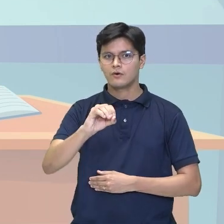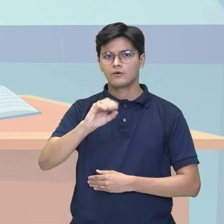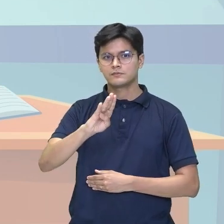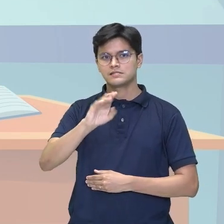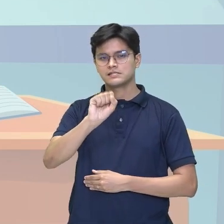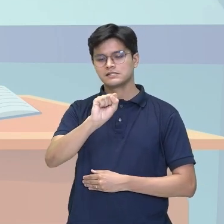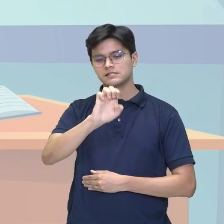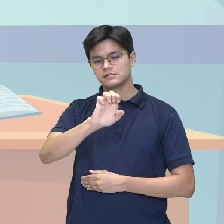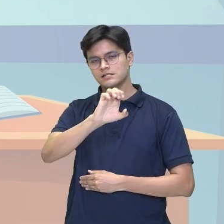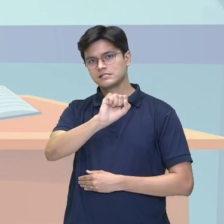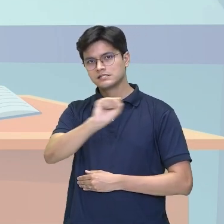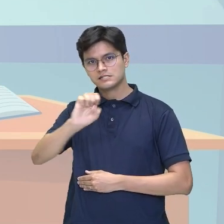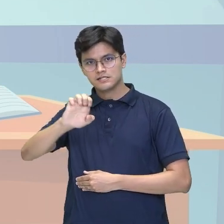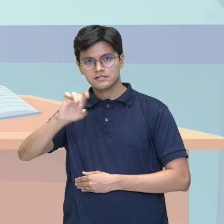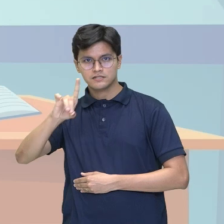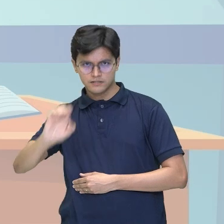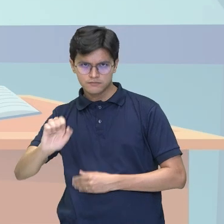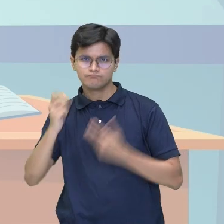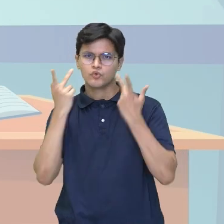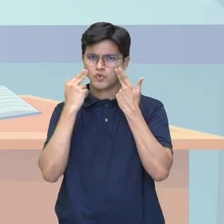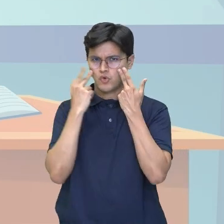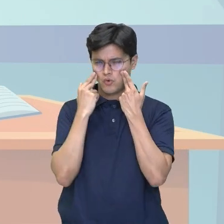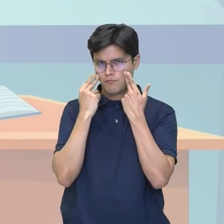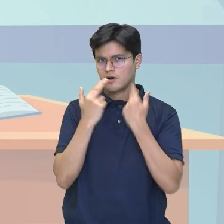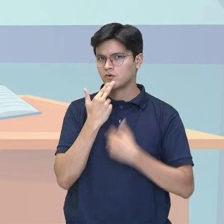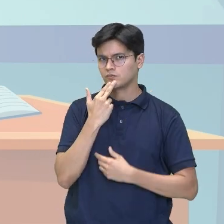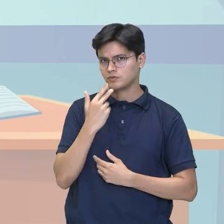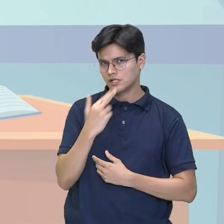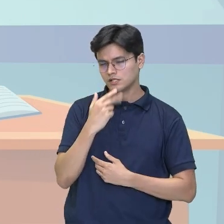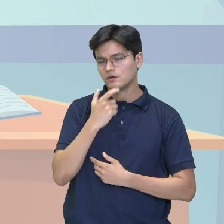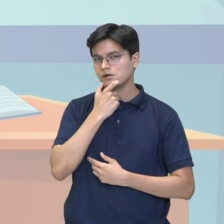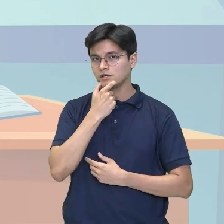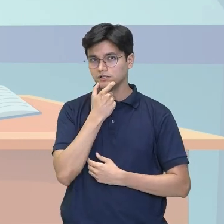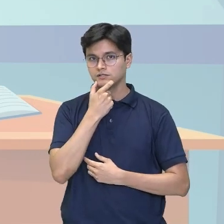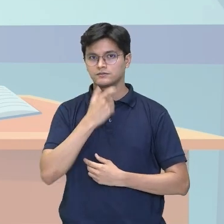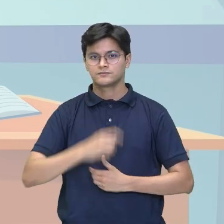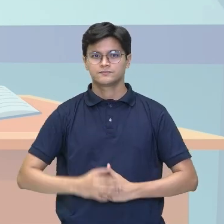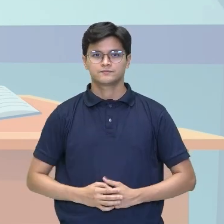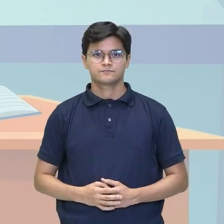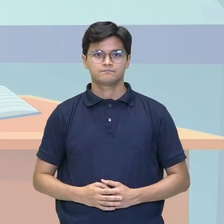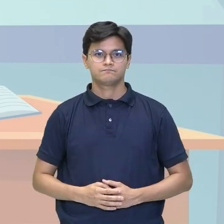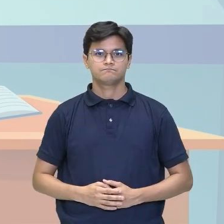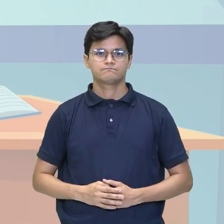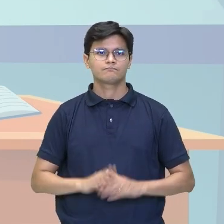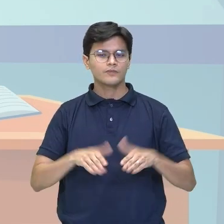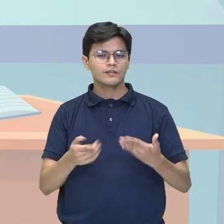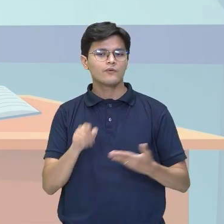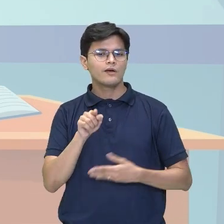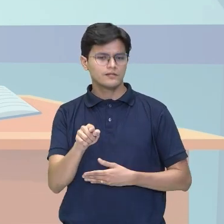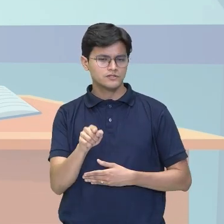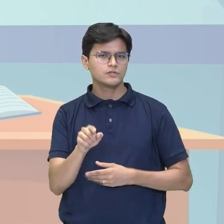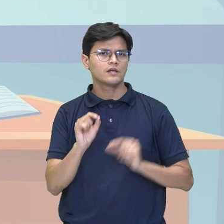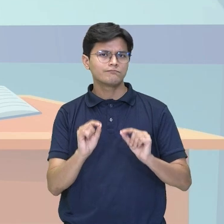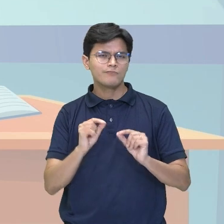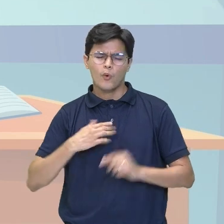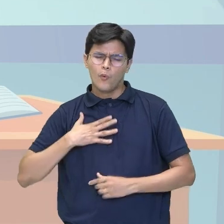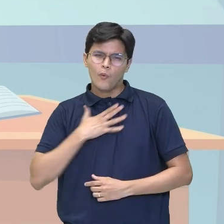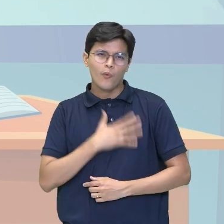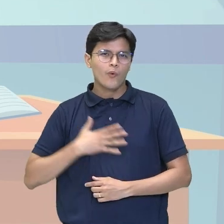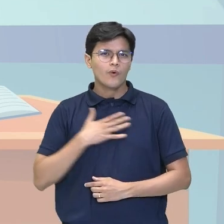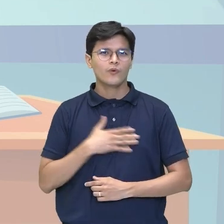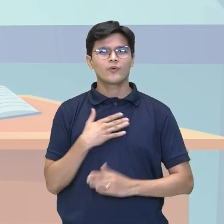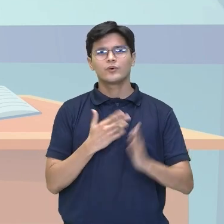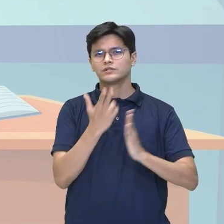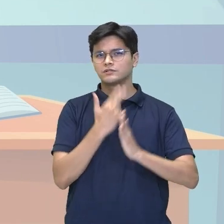certo? Which arc did you like the most? Tá? Então, ela é louca pelo One Piece. Qual arco